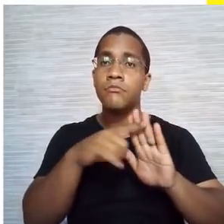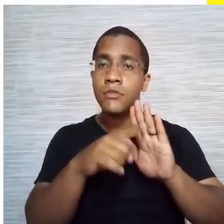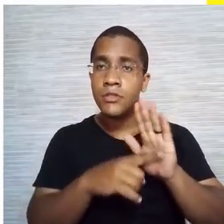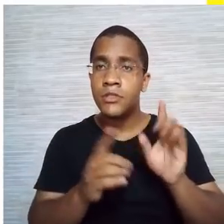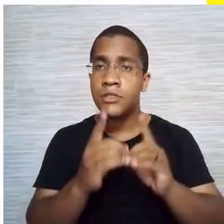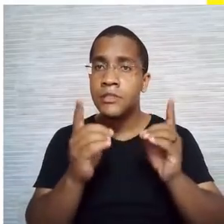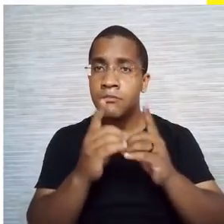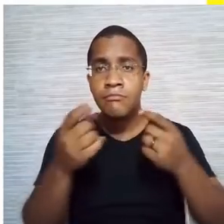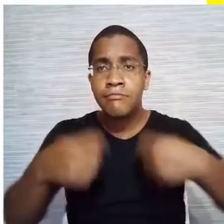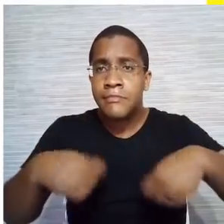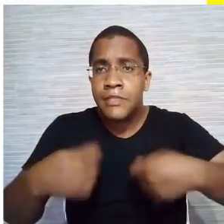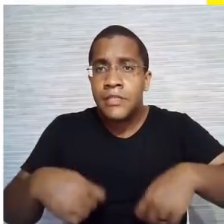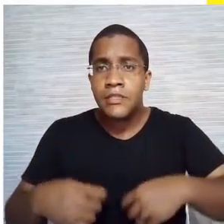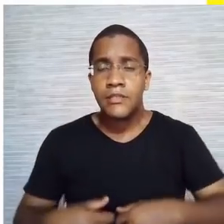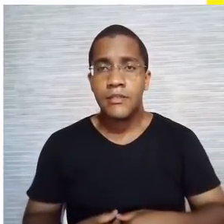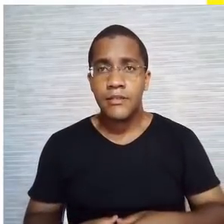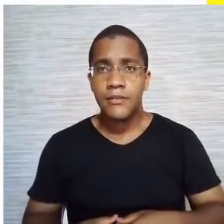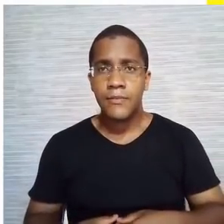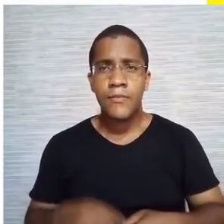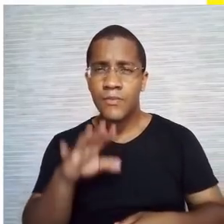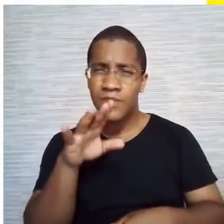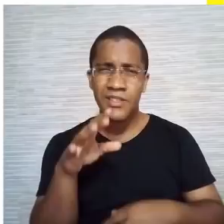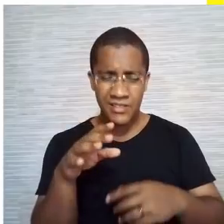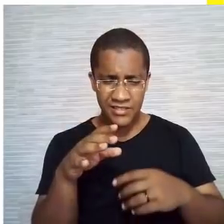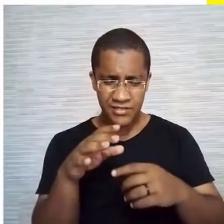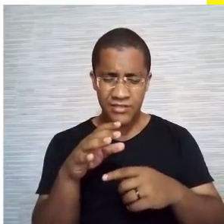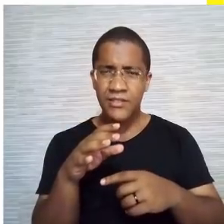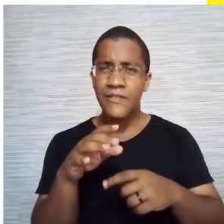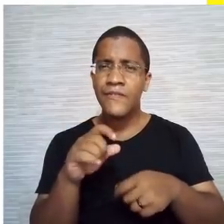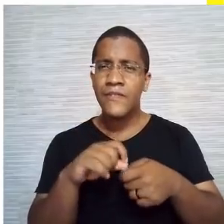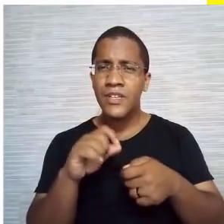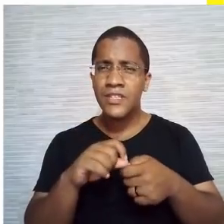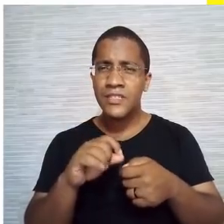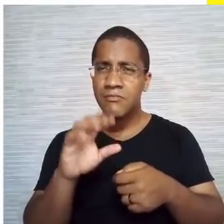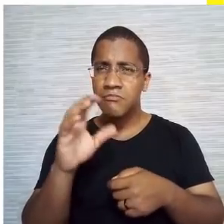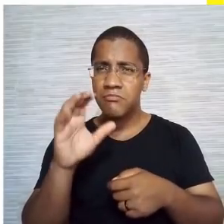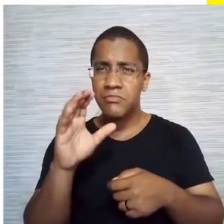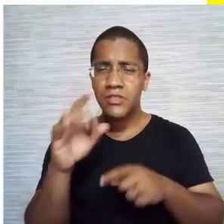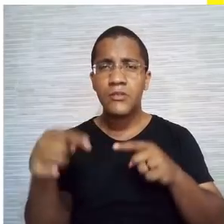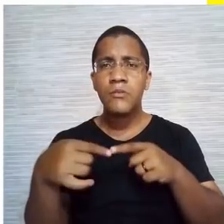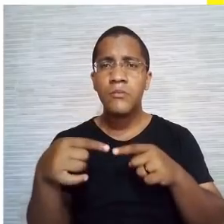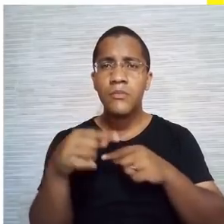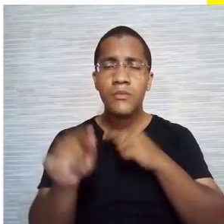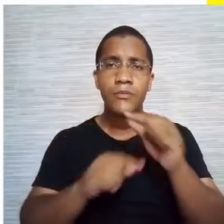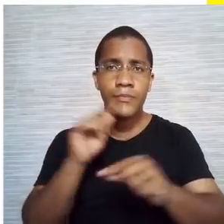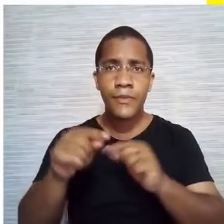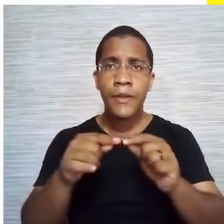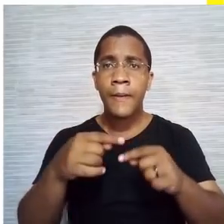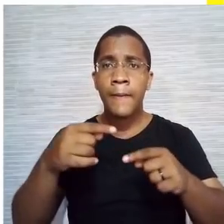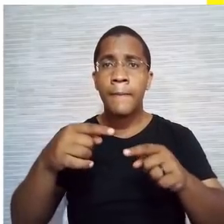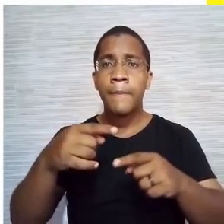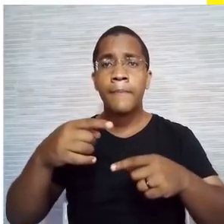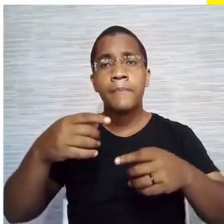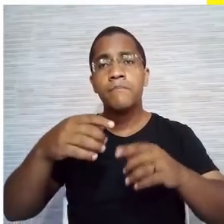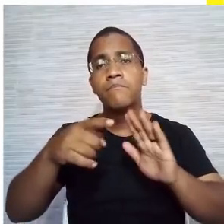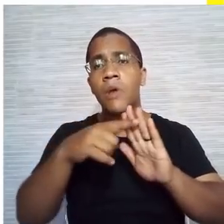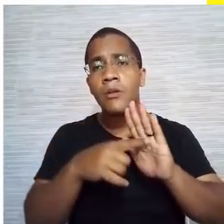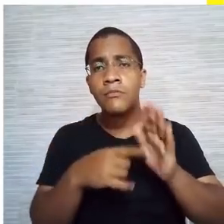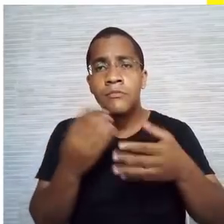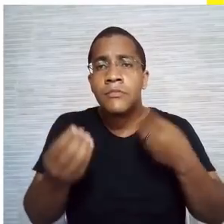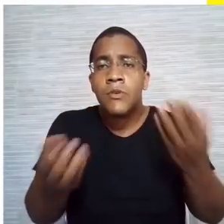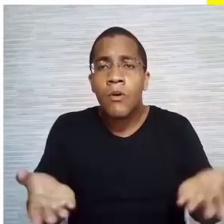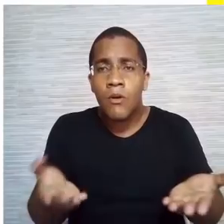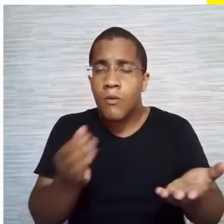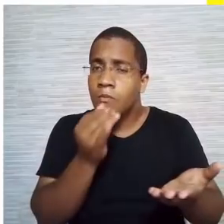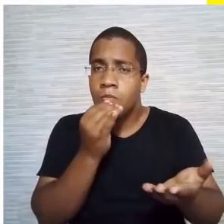projetos didáticos. Vamos ver, então, o que seria fazer ciência? O que seria essa questão de realizar projetos didáticos, como